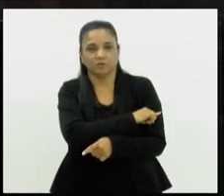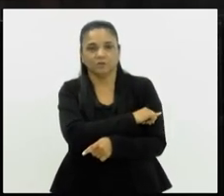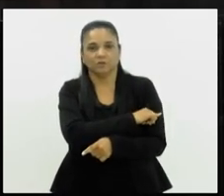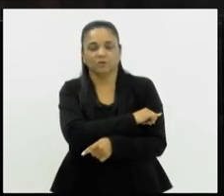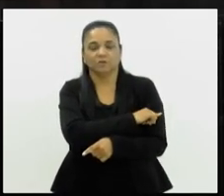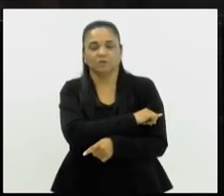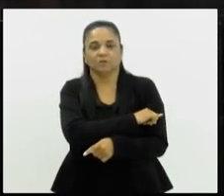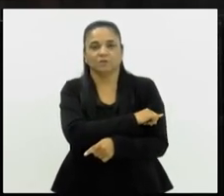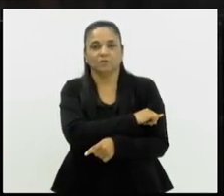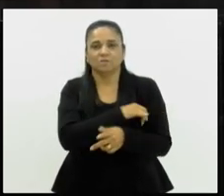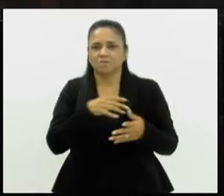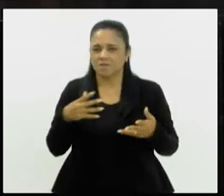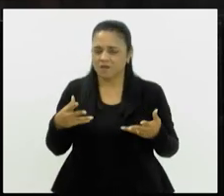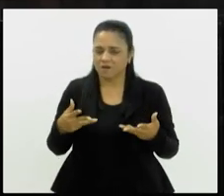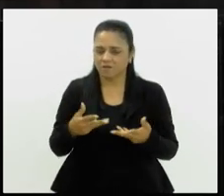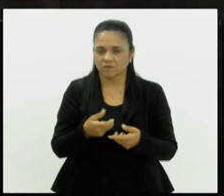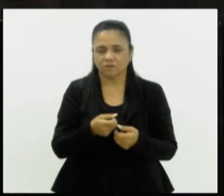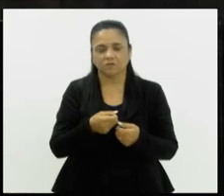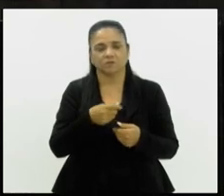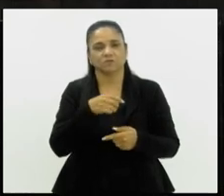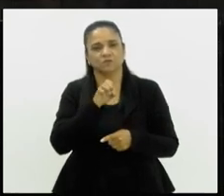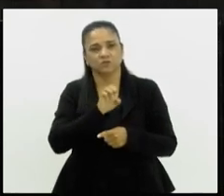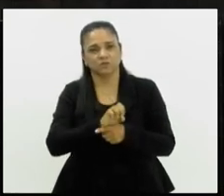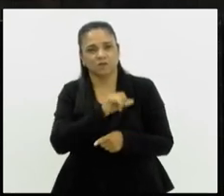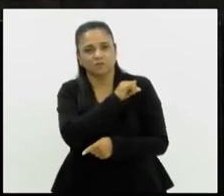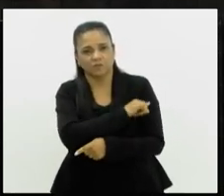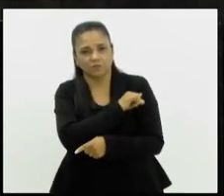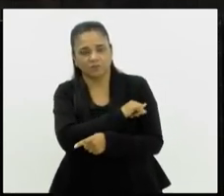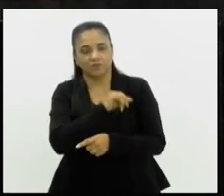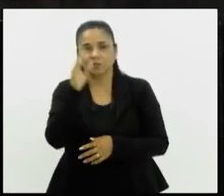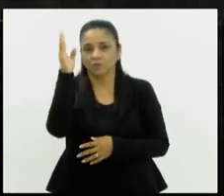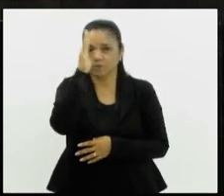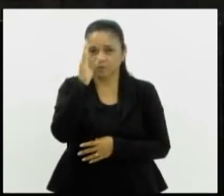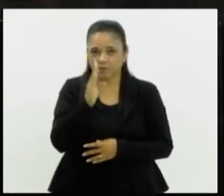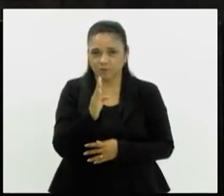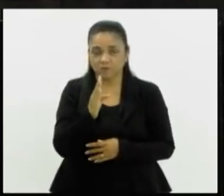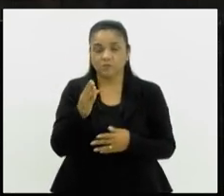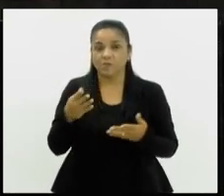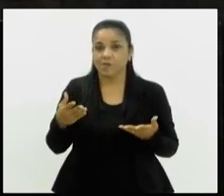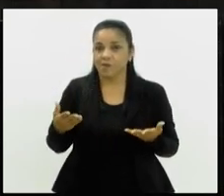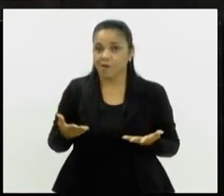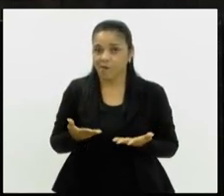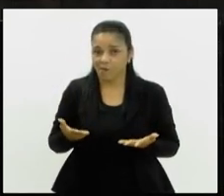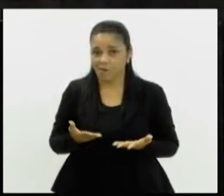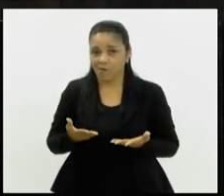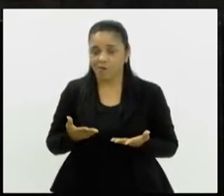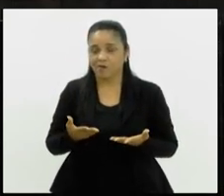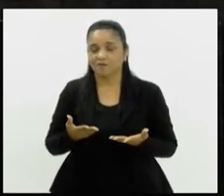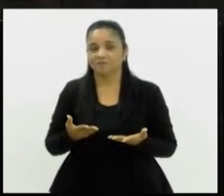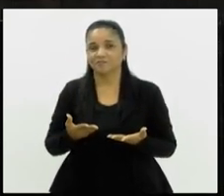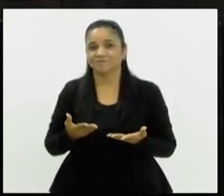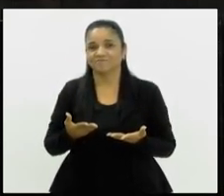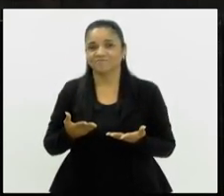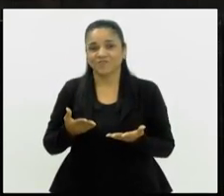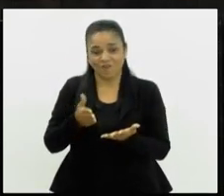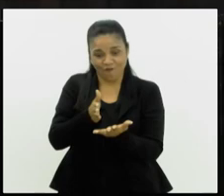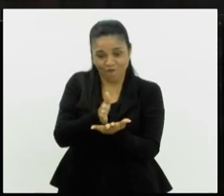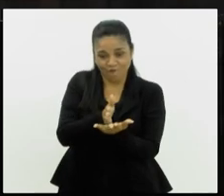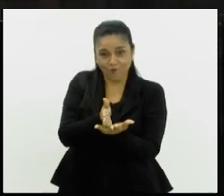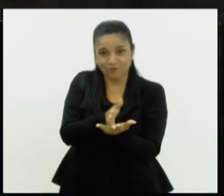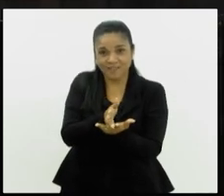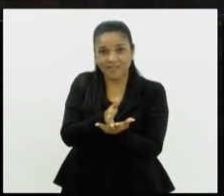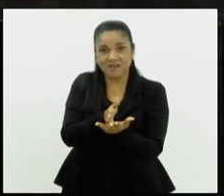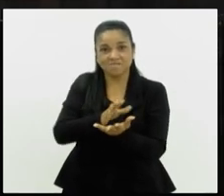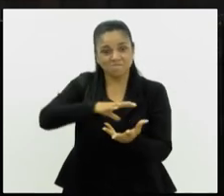Estado maravilhoso do Rio de Janeiro, mas, sobretudo, no Brasil e agora, rompendo as nossas fronteiras e sendo também, através